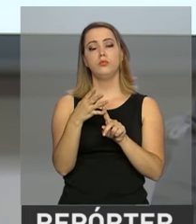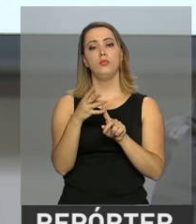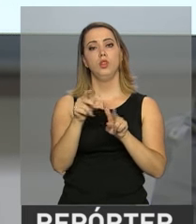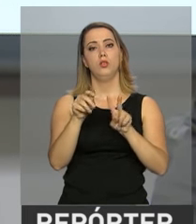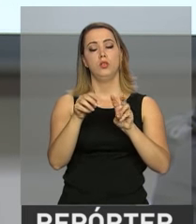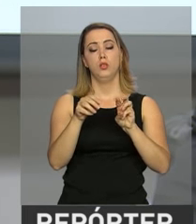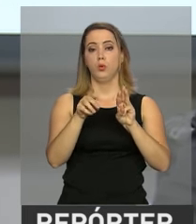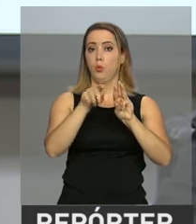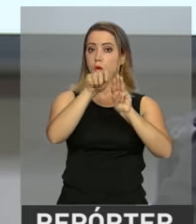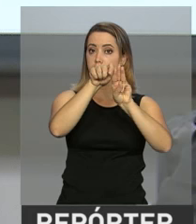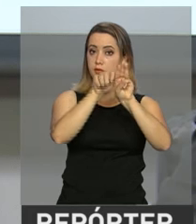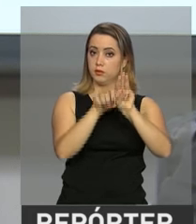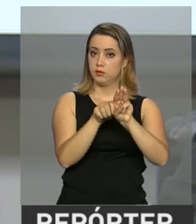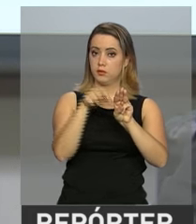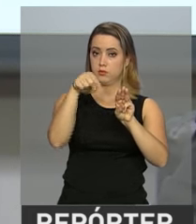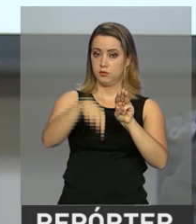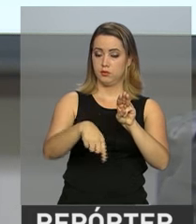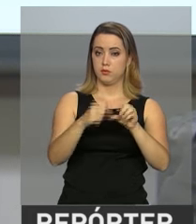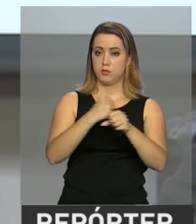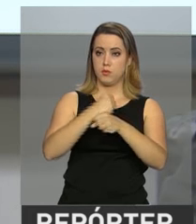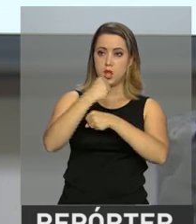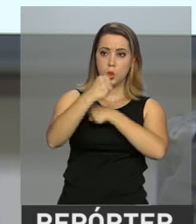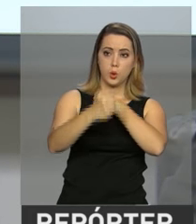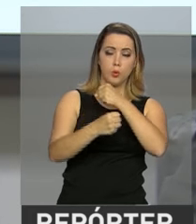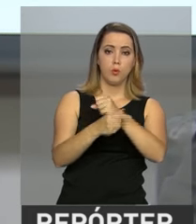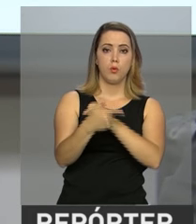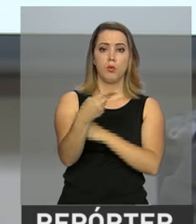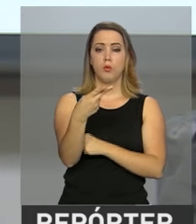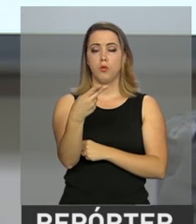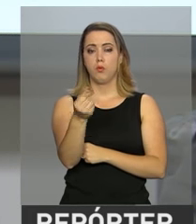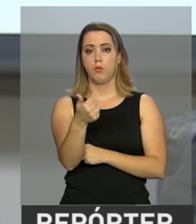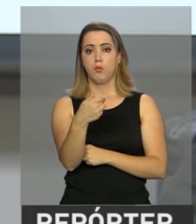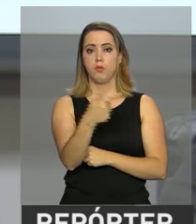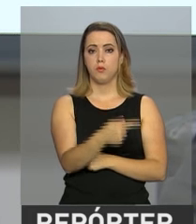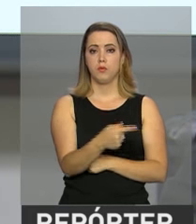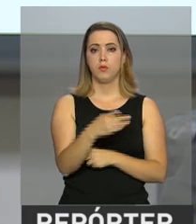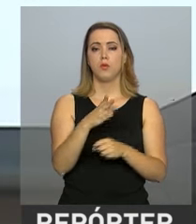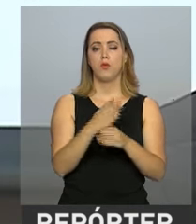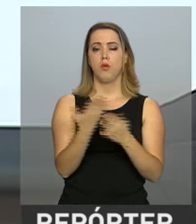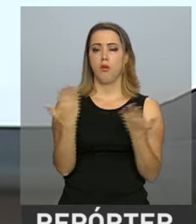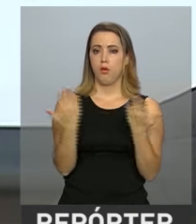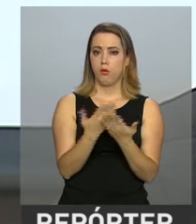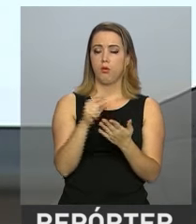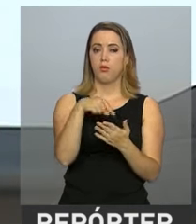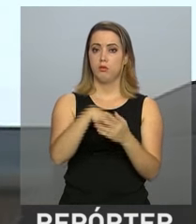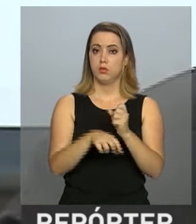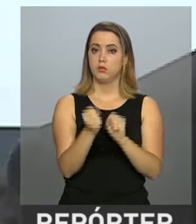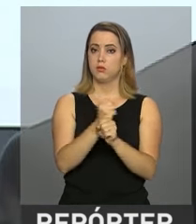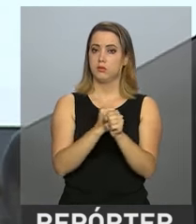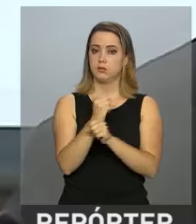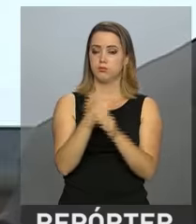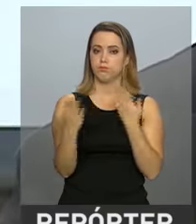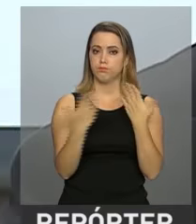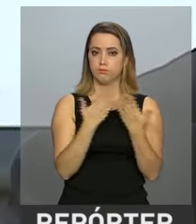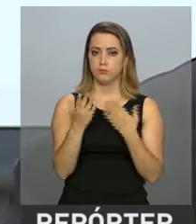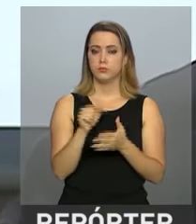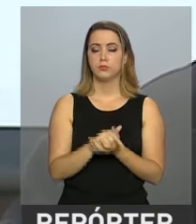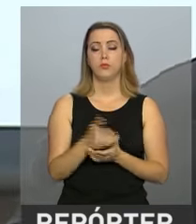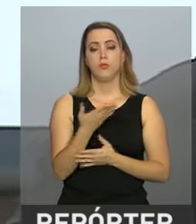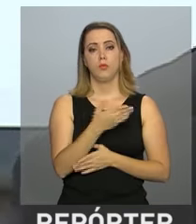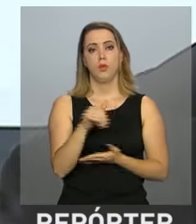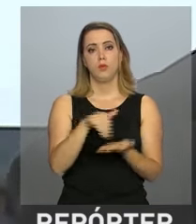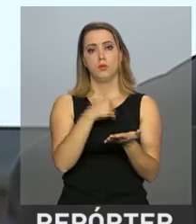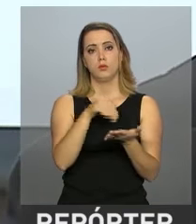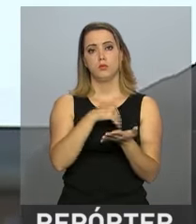2017 contra o quarto trimestre de 2016. O secretário de Política Econômica do Ministério